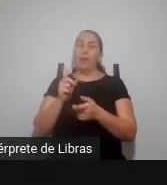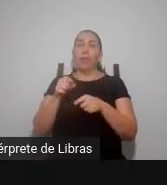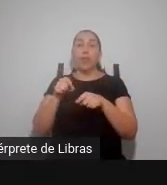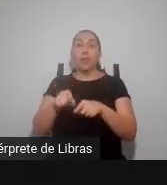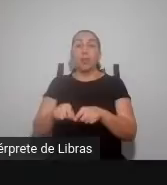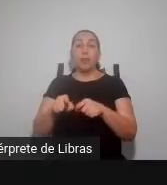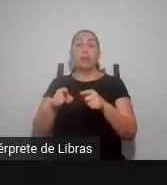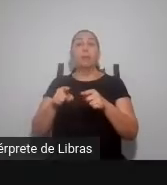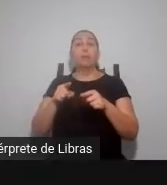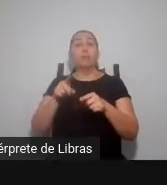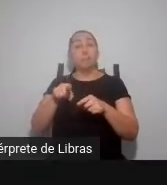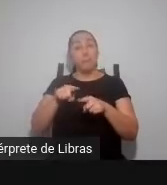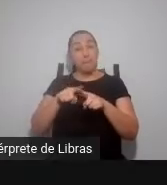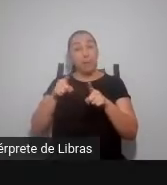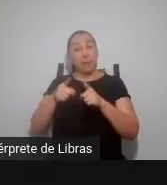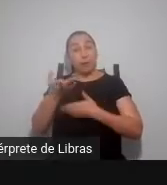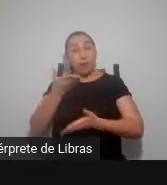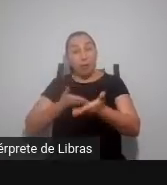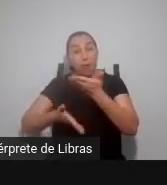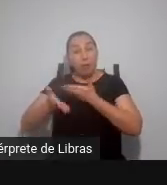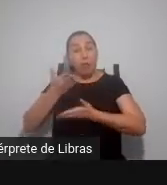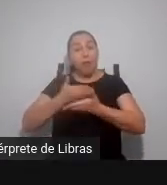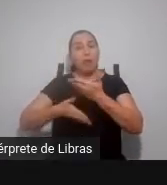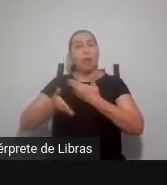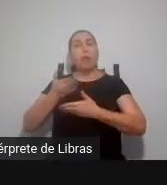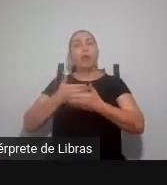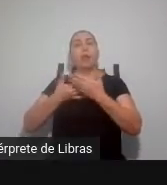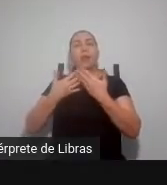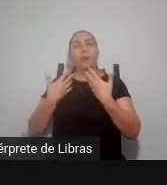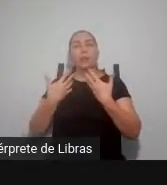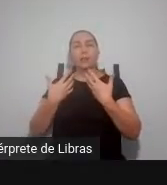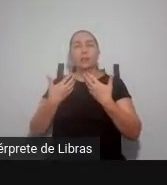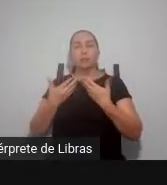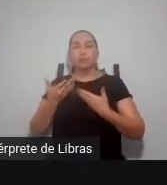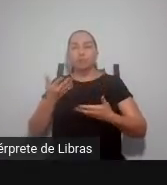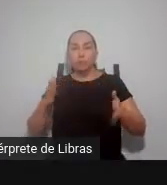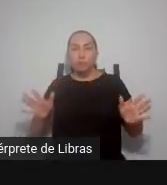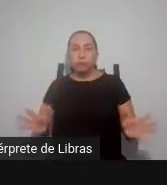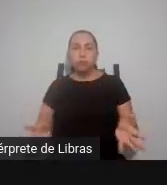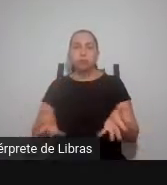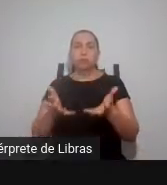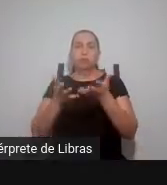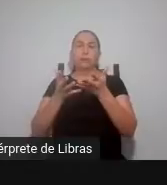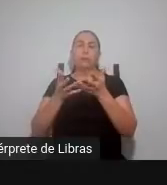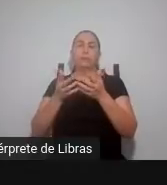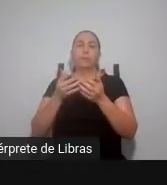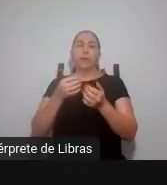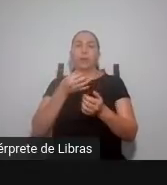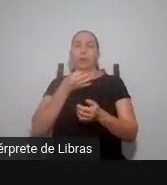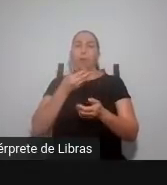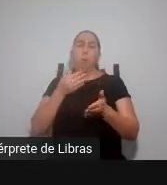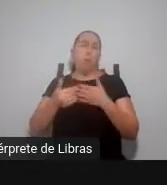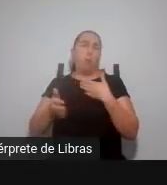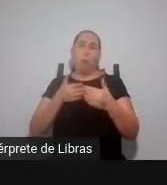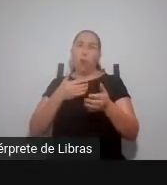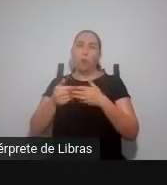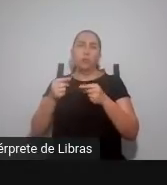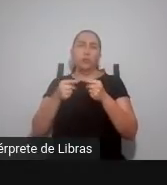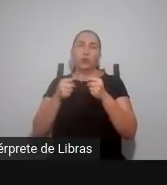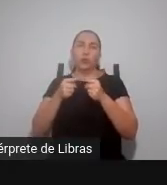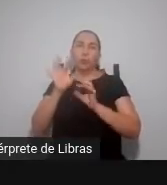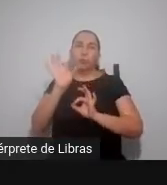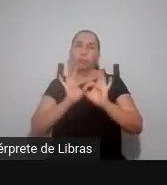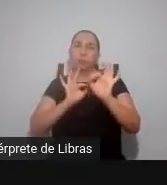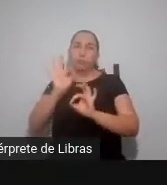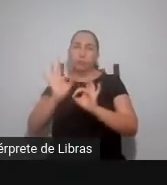para que possa fazer sentido para as crianças, né? Então, eu penso que qualquer proposta nesse contexto